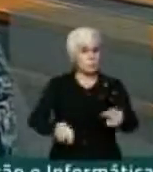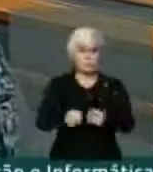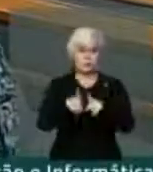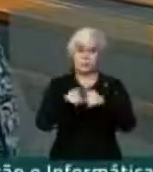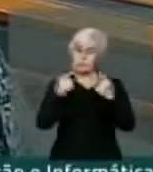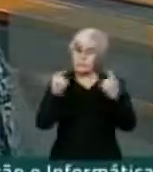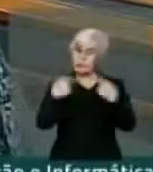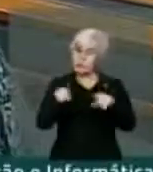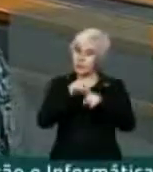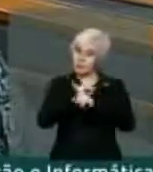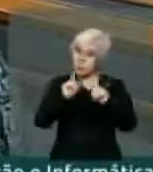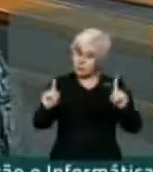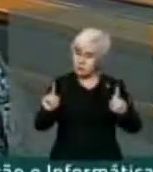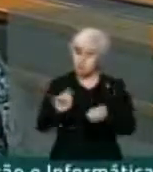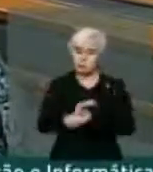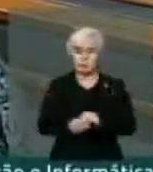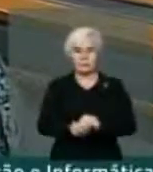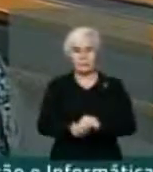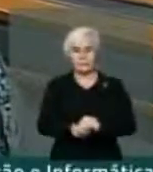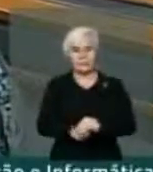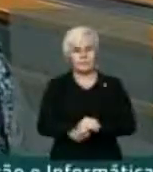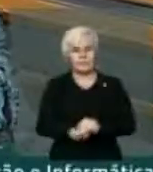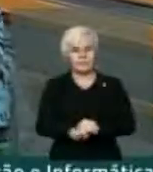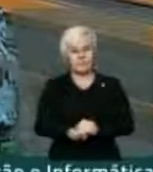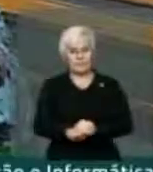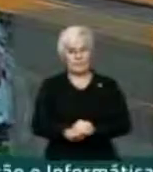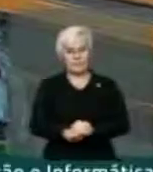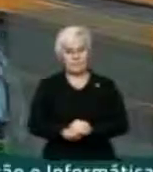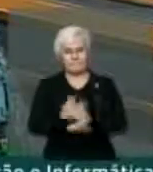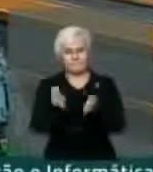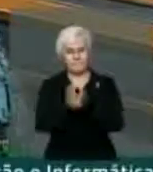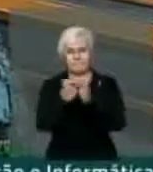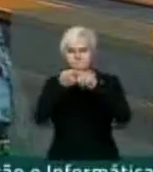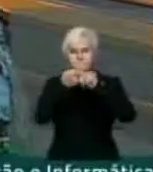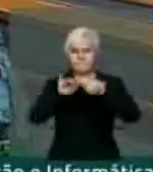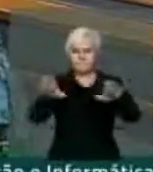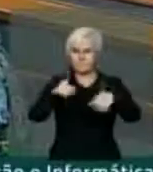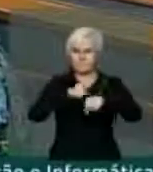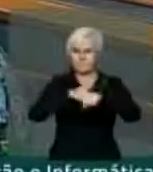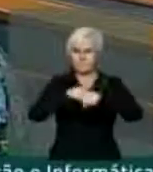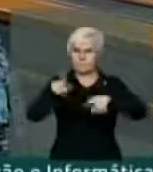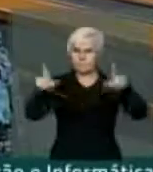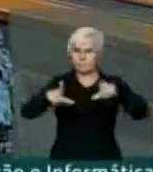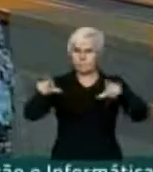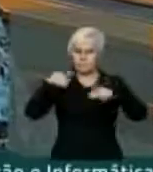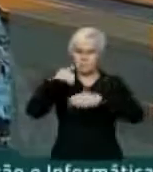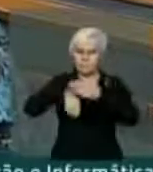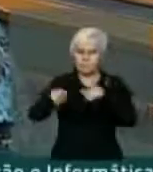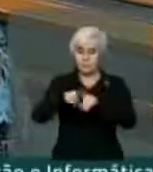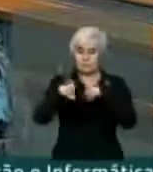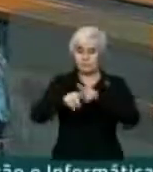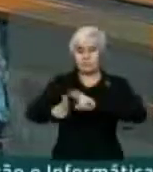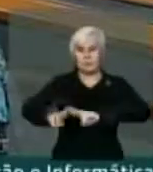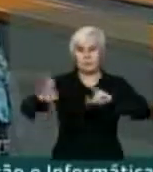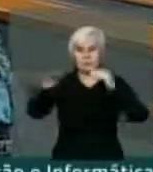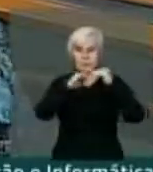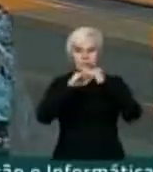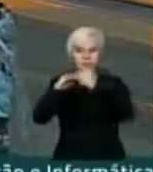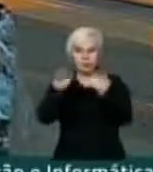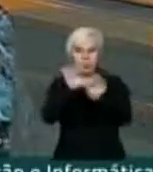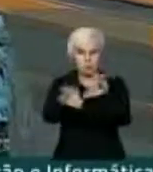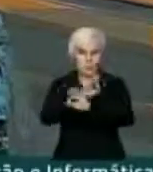não necessariamente essa política de comunicação. E a distribuição desse espaço eleitoral também é desequilibrado, não é